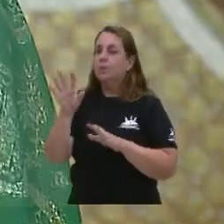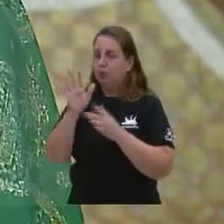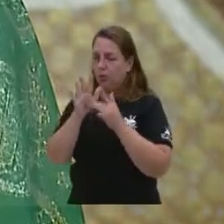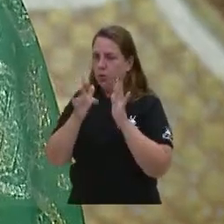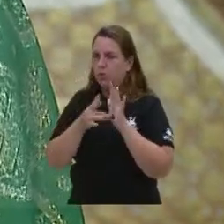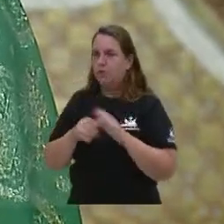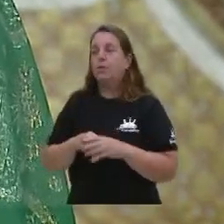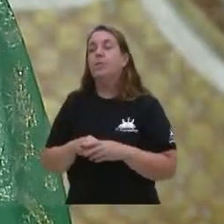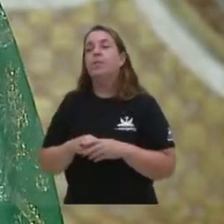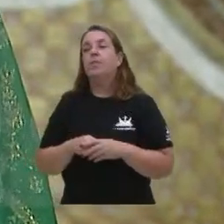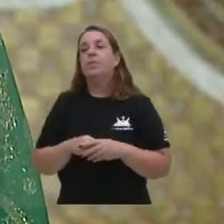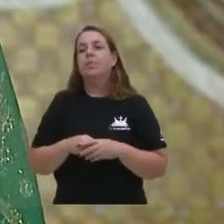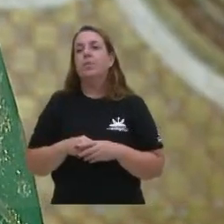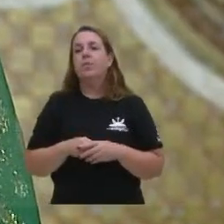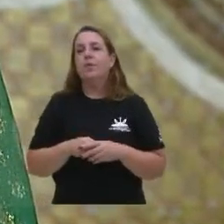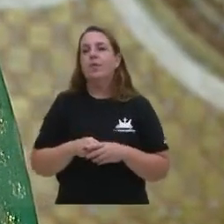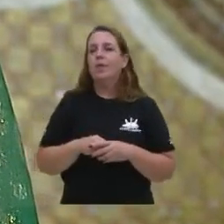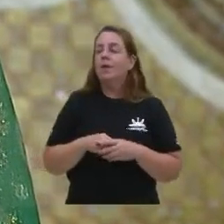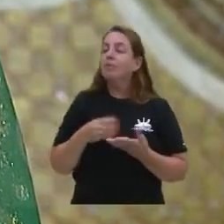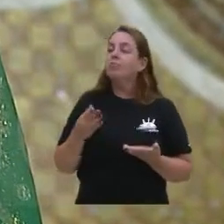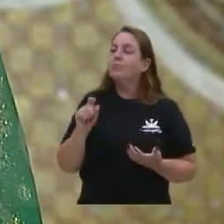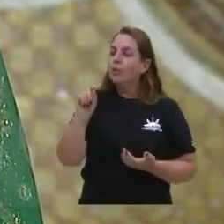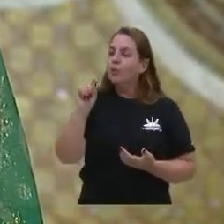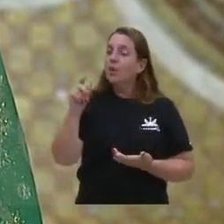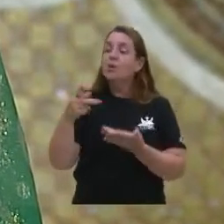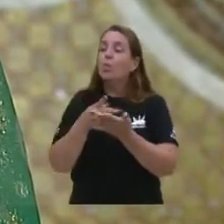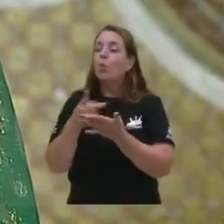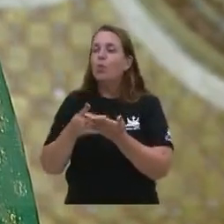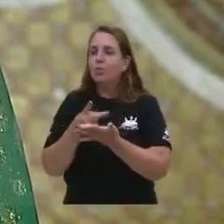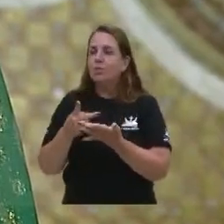o que estás procurando?